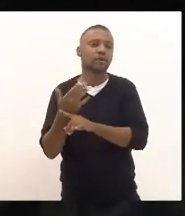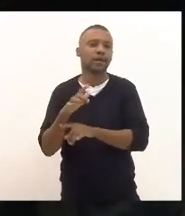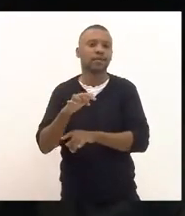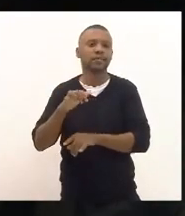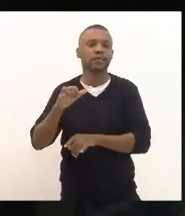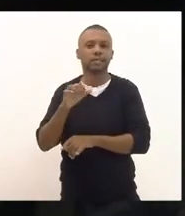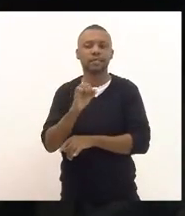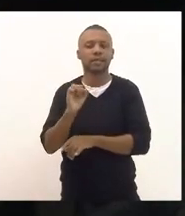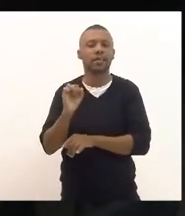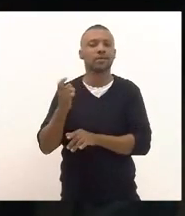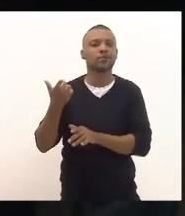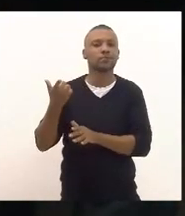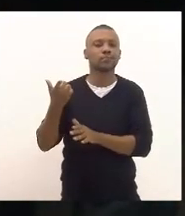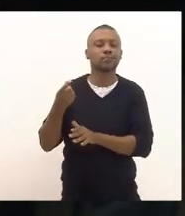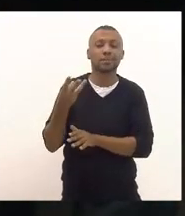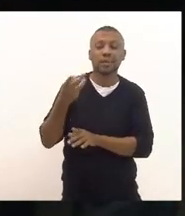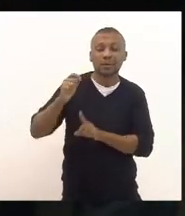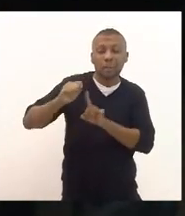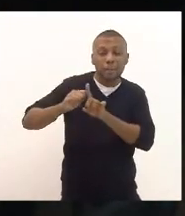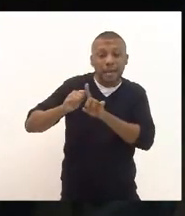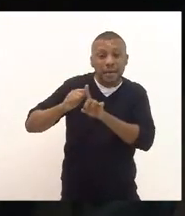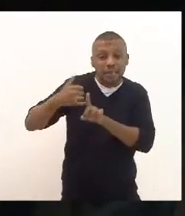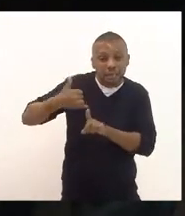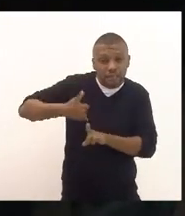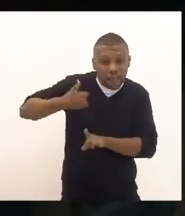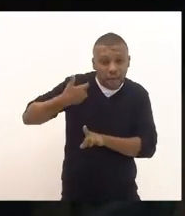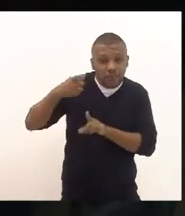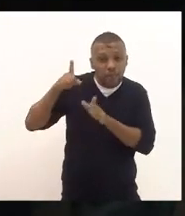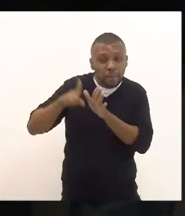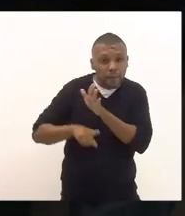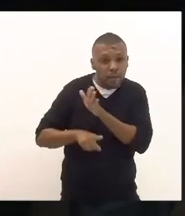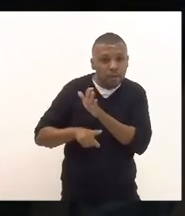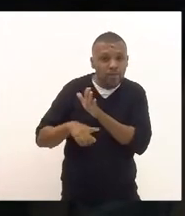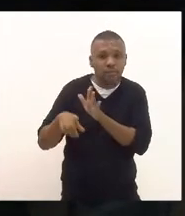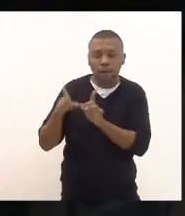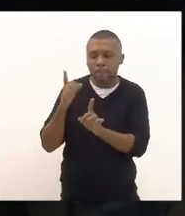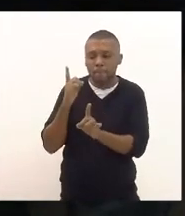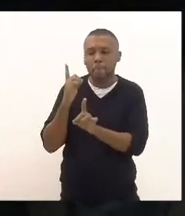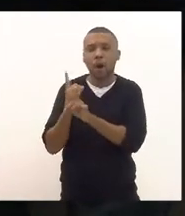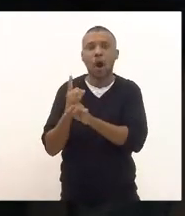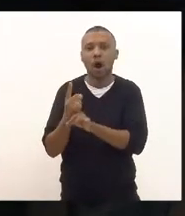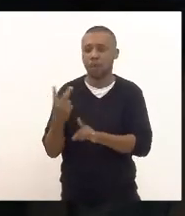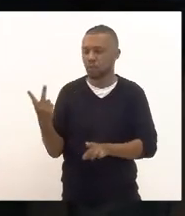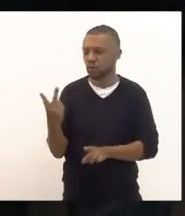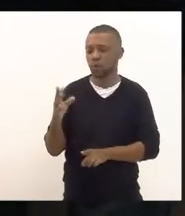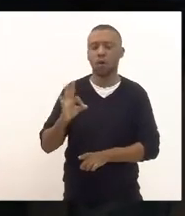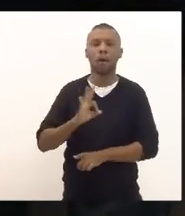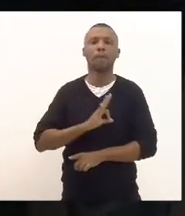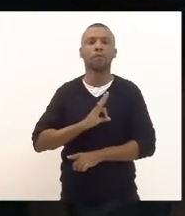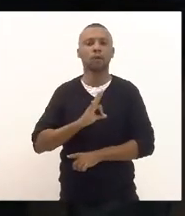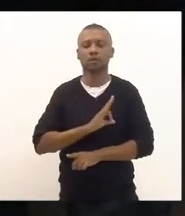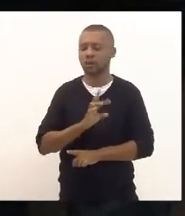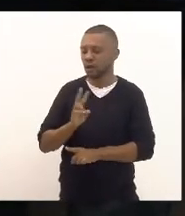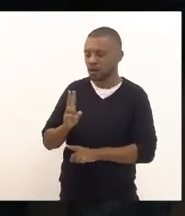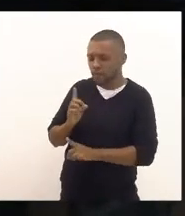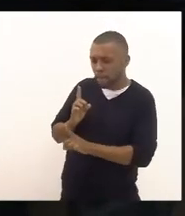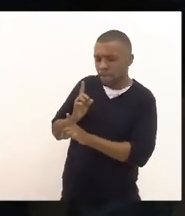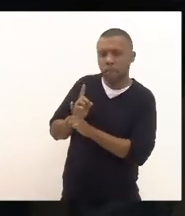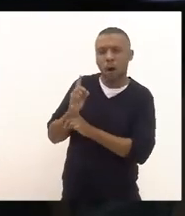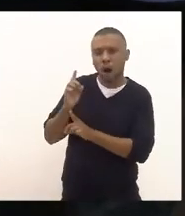com menos de 3 meses de idade foram achadas por dois policiais e